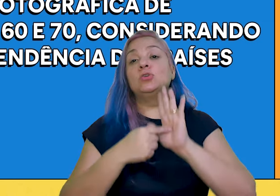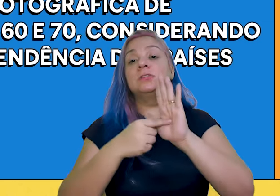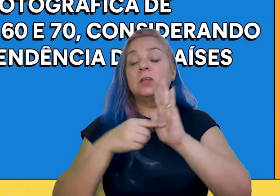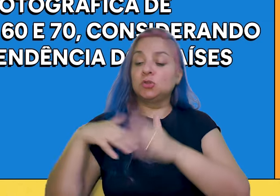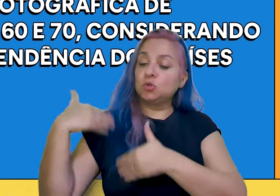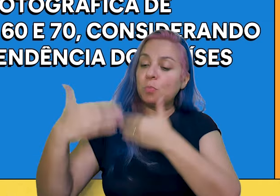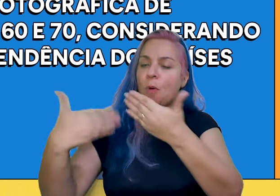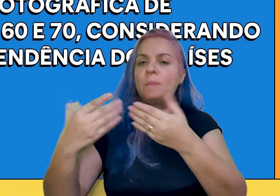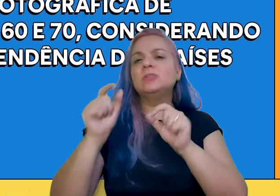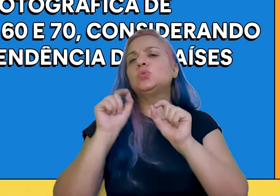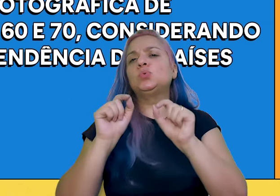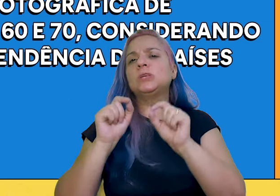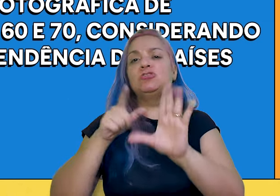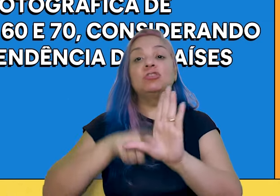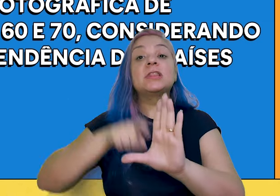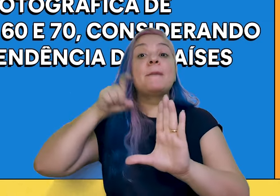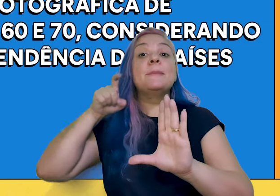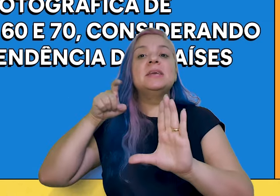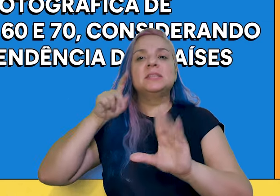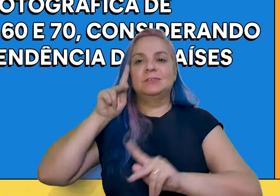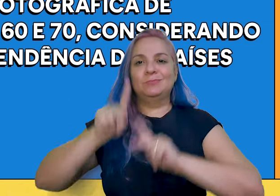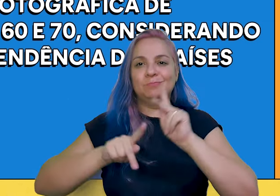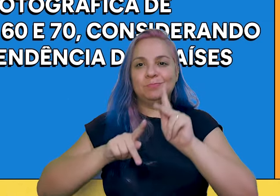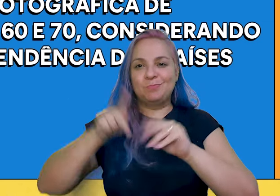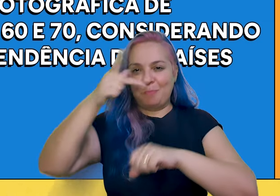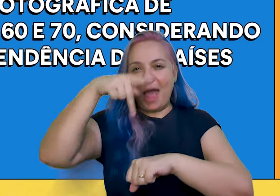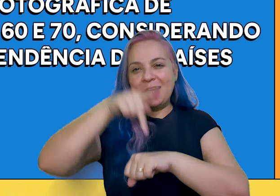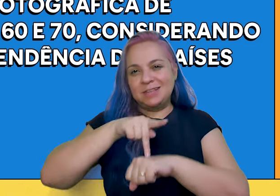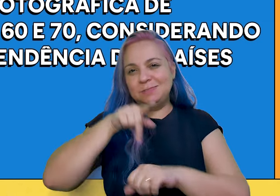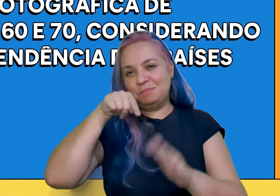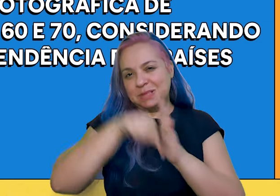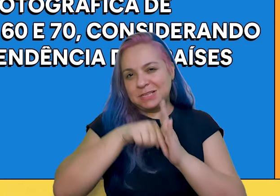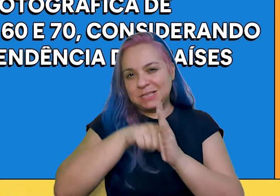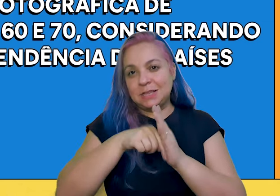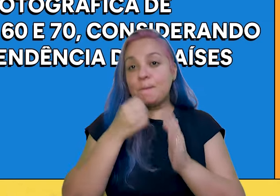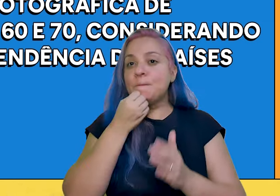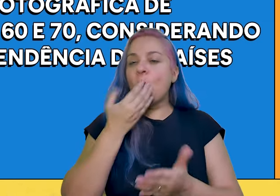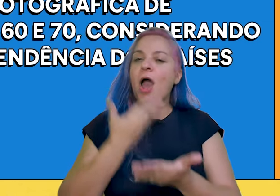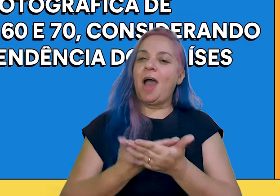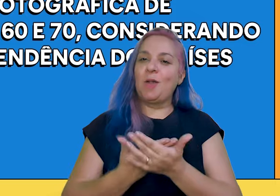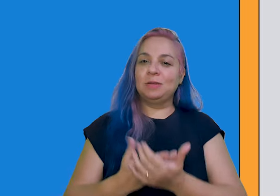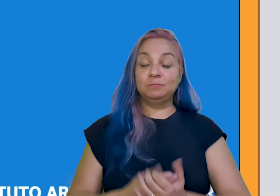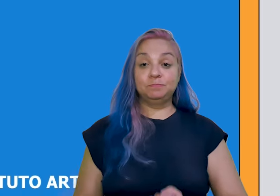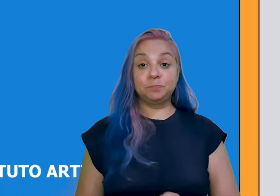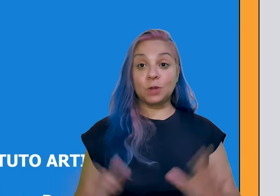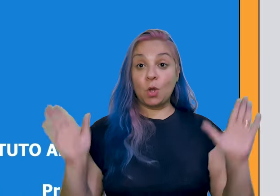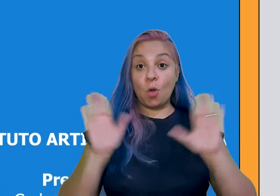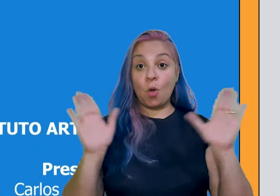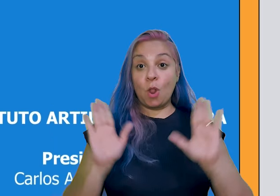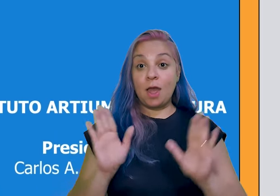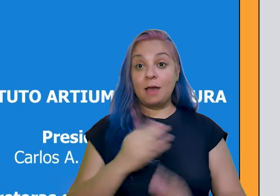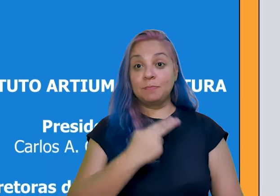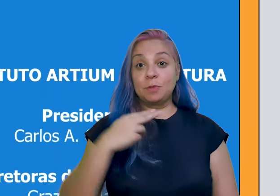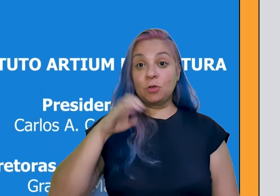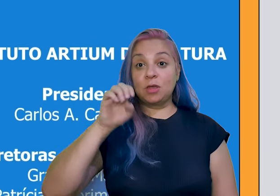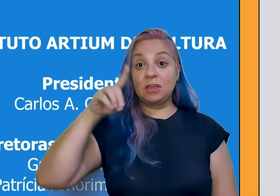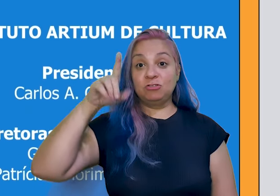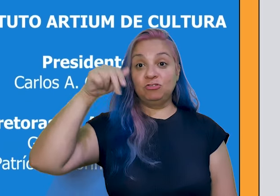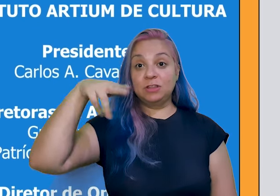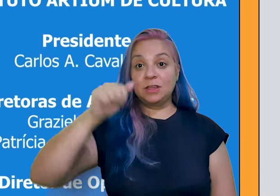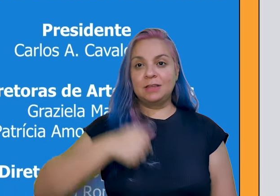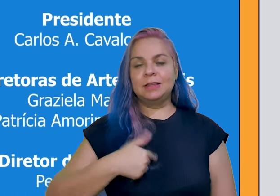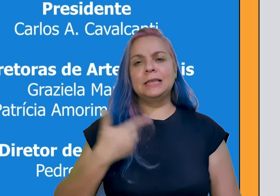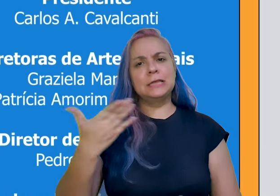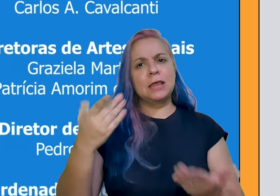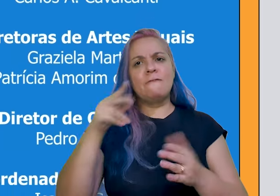contextualização dos processos de independência dos países pesquisados. Boa Tela aula. Dividida em dois, à esquerda, mulher de pele clara e